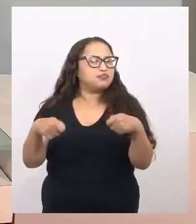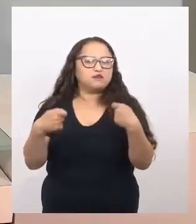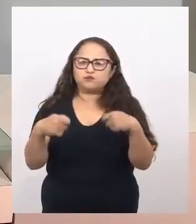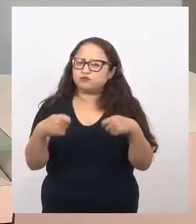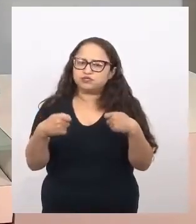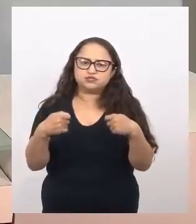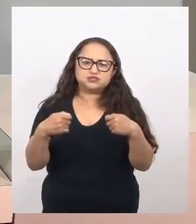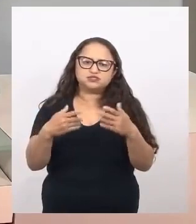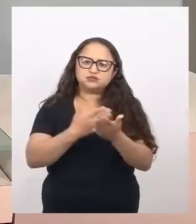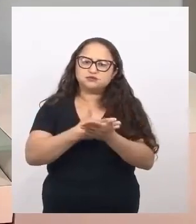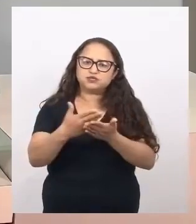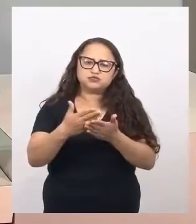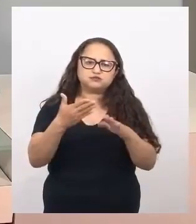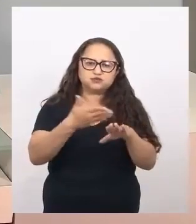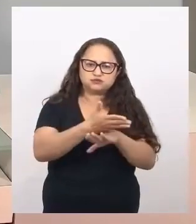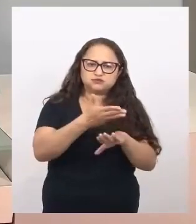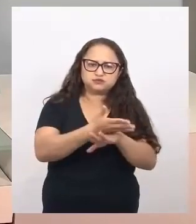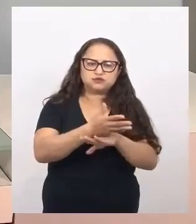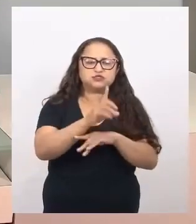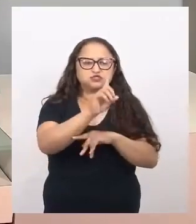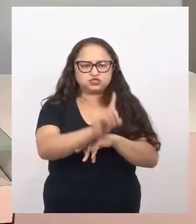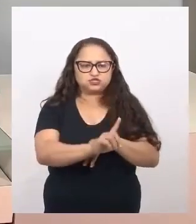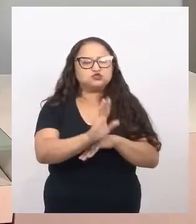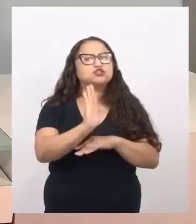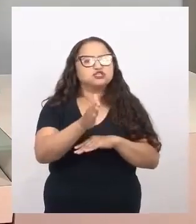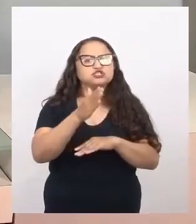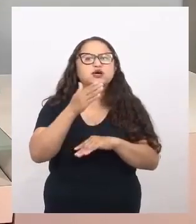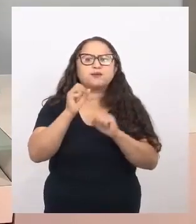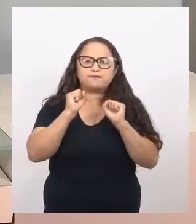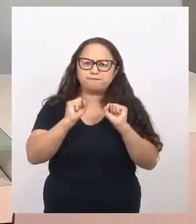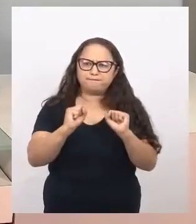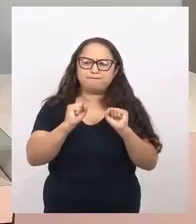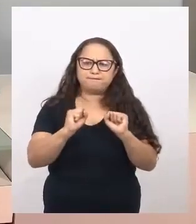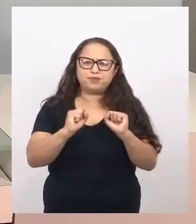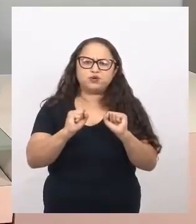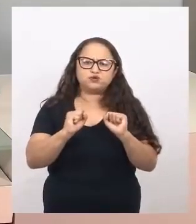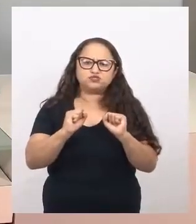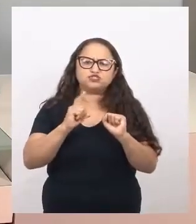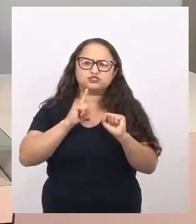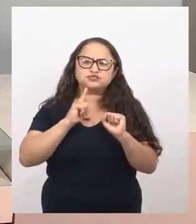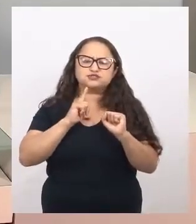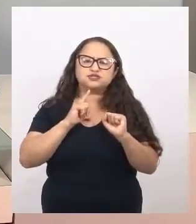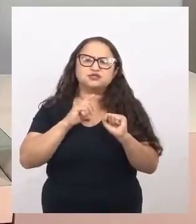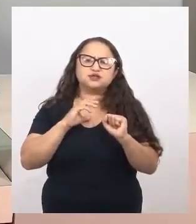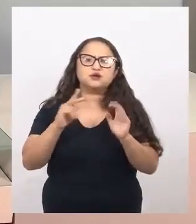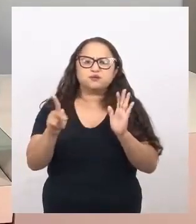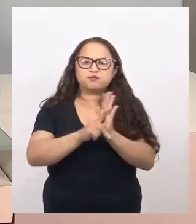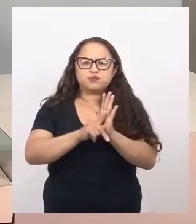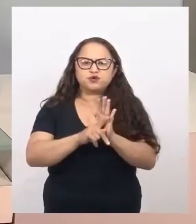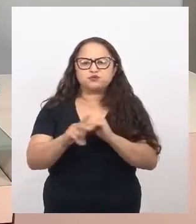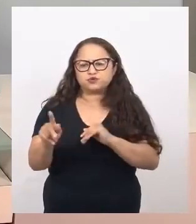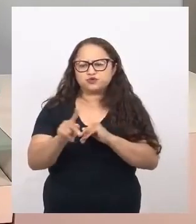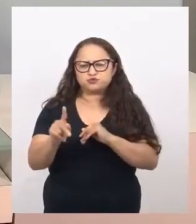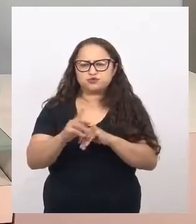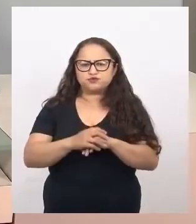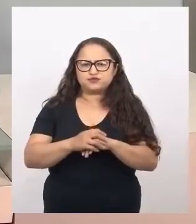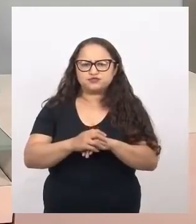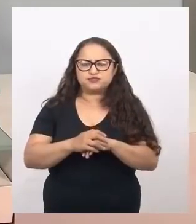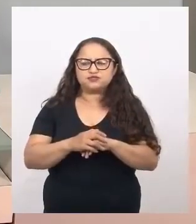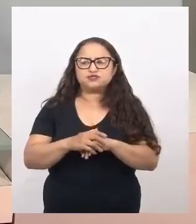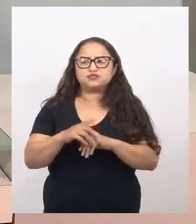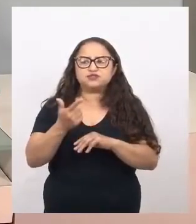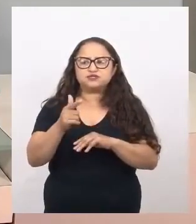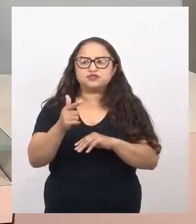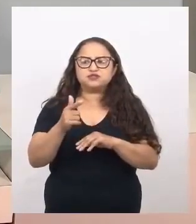inicial, a diretoria ou a escola já pode fazer indicação dessa designação do professor para que ele não entre no processo